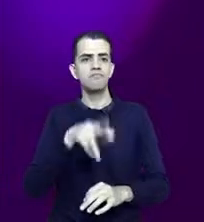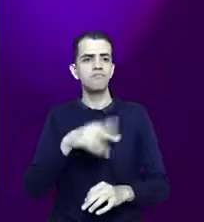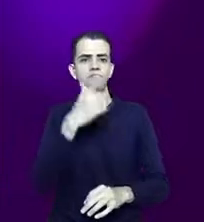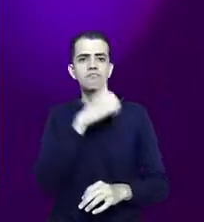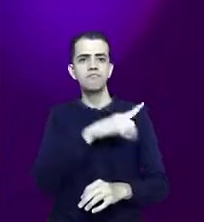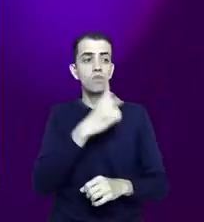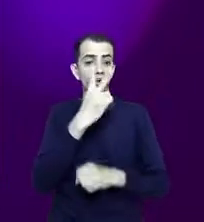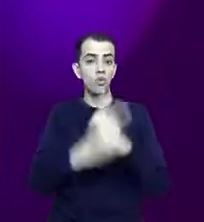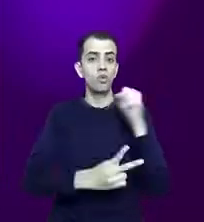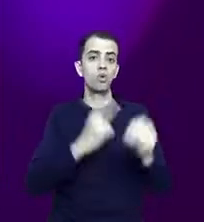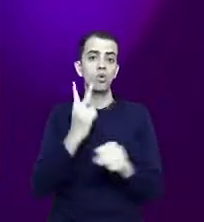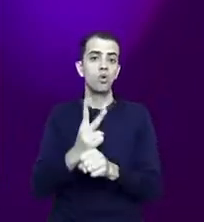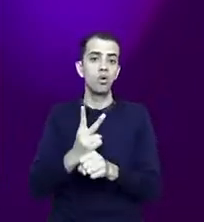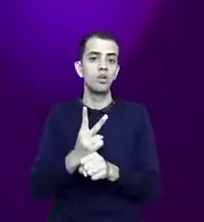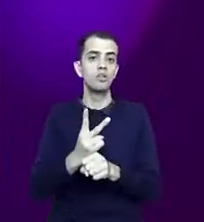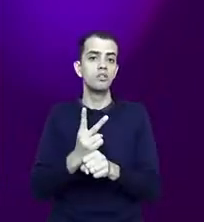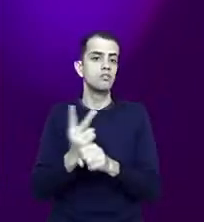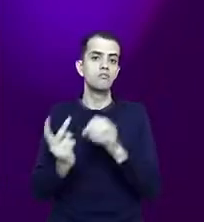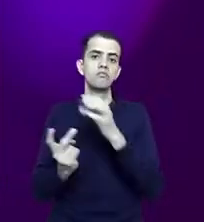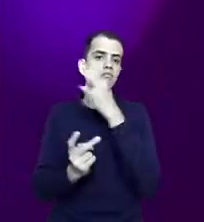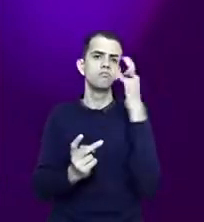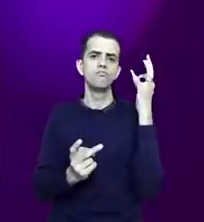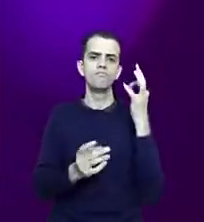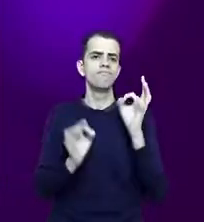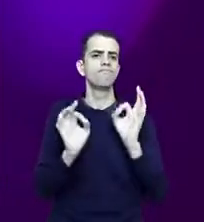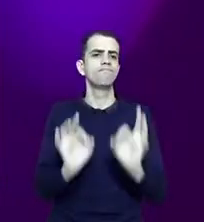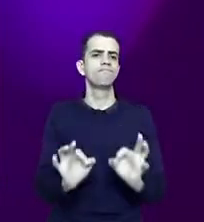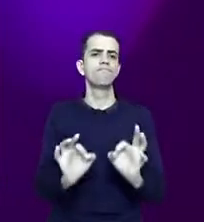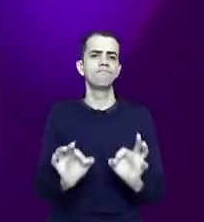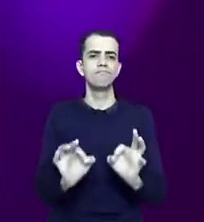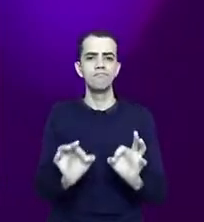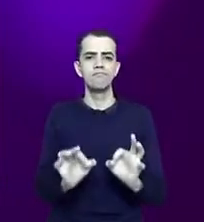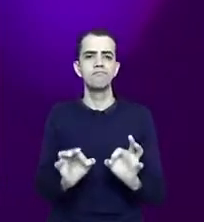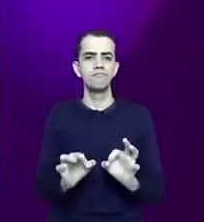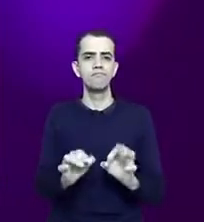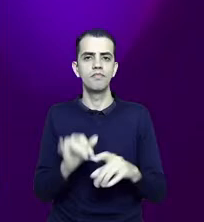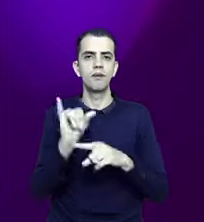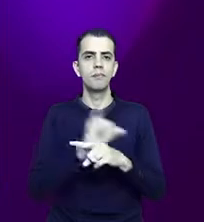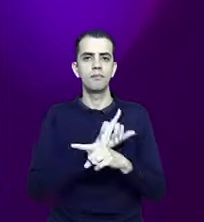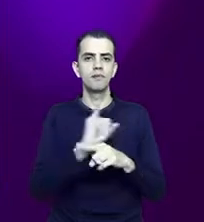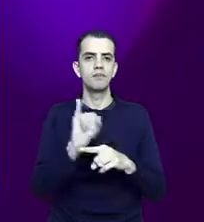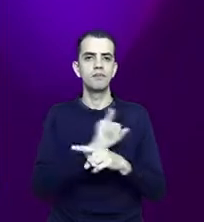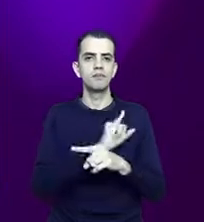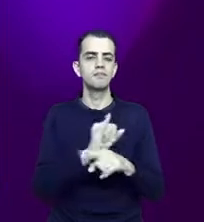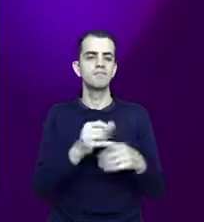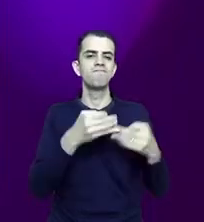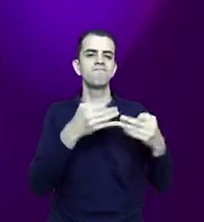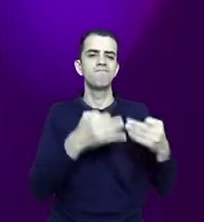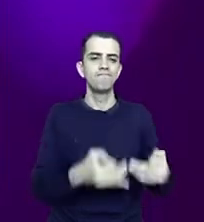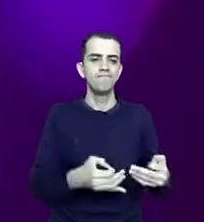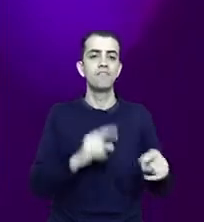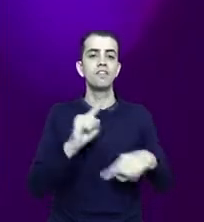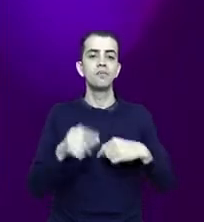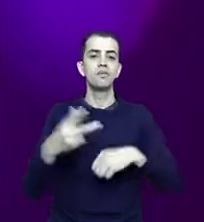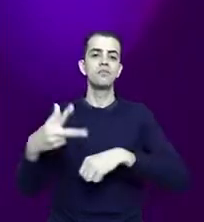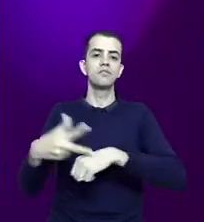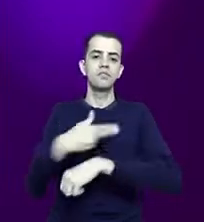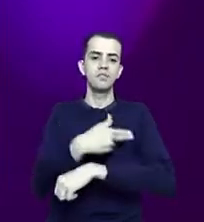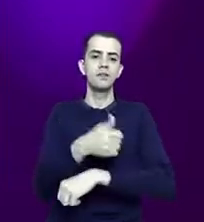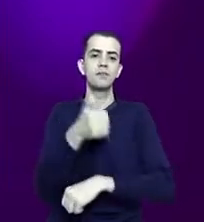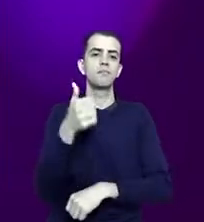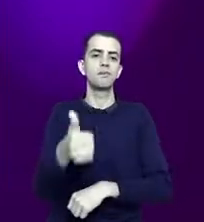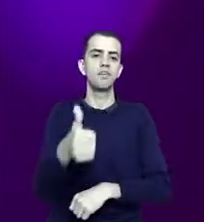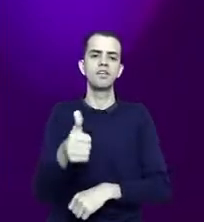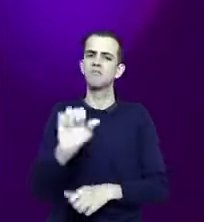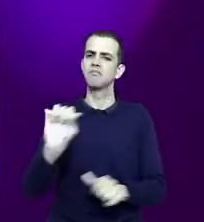anos de pós-operatório, mostrando que realmente você fez o planejamento da forma correta e execução da forma correta, o paciente